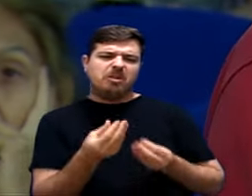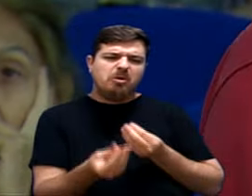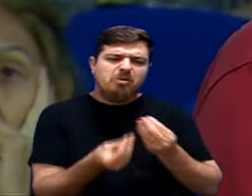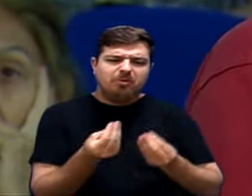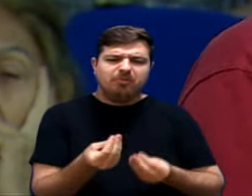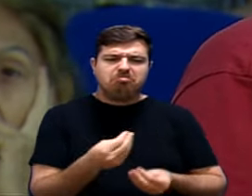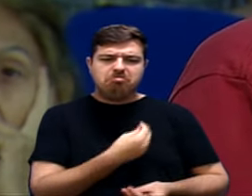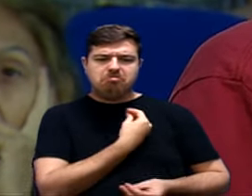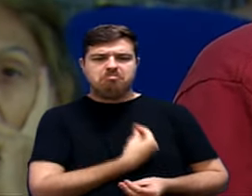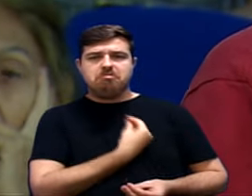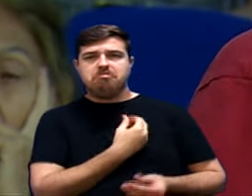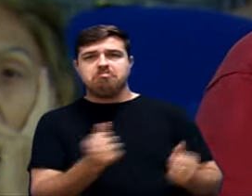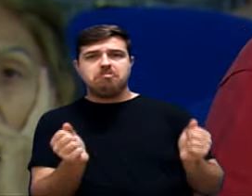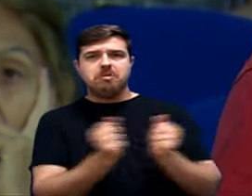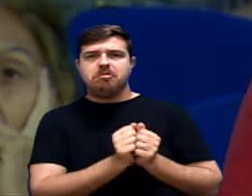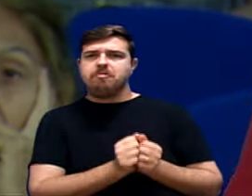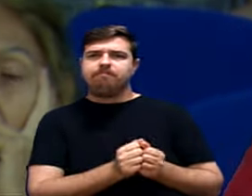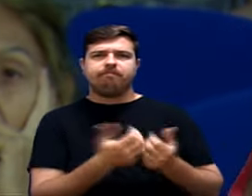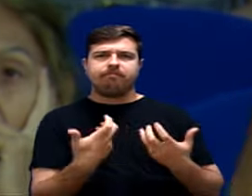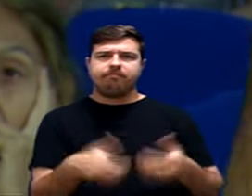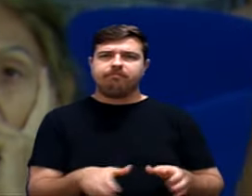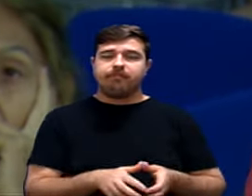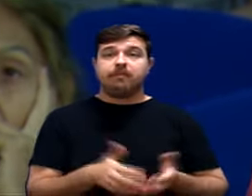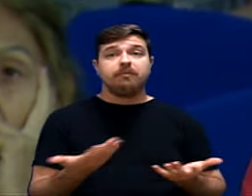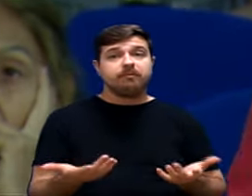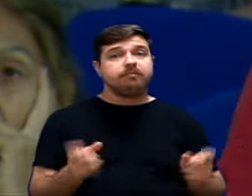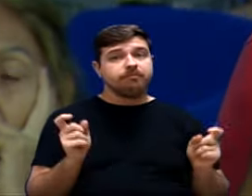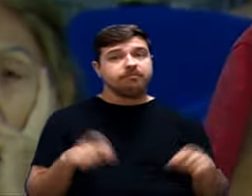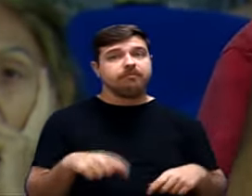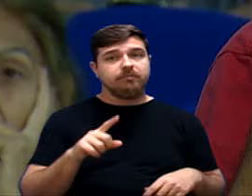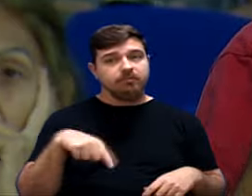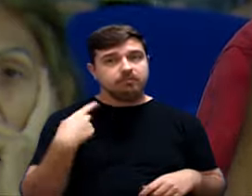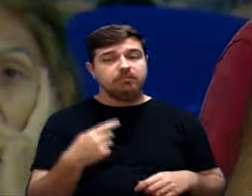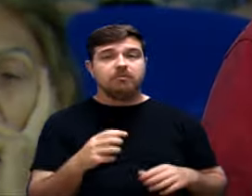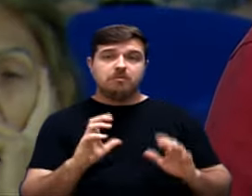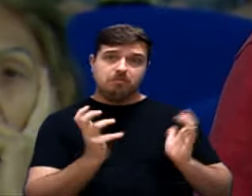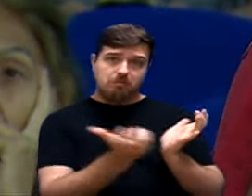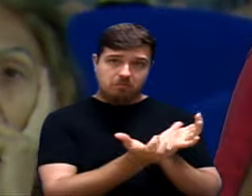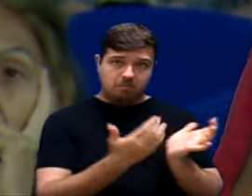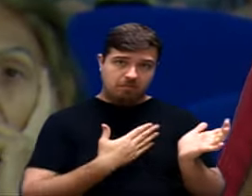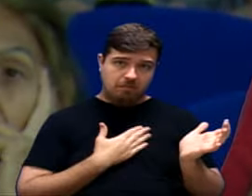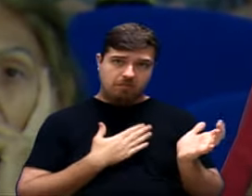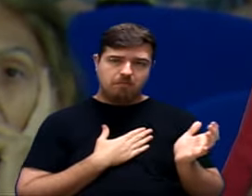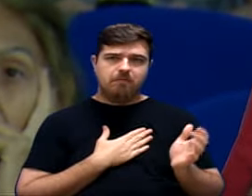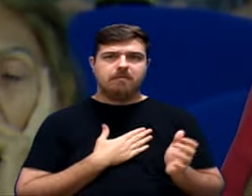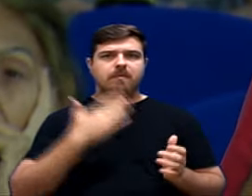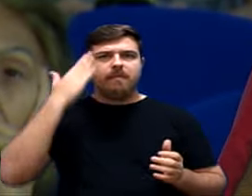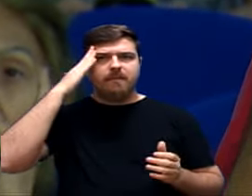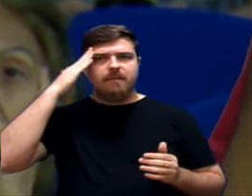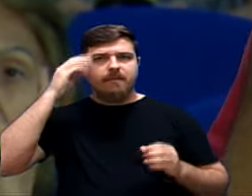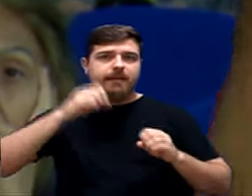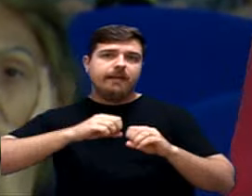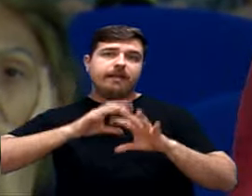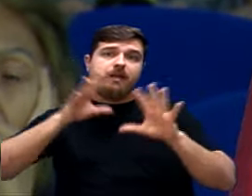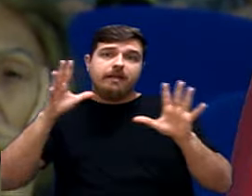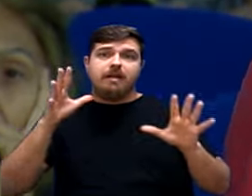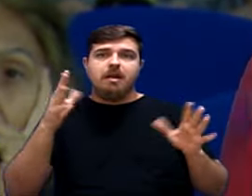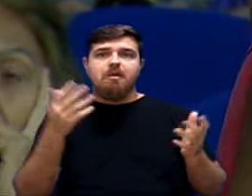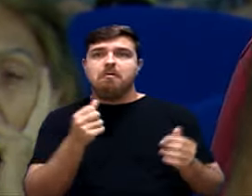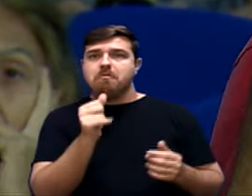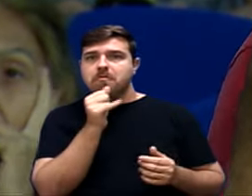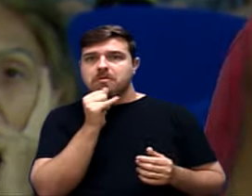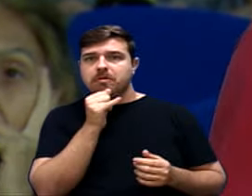participar diretamente desse processo de decisão e nós Justiça climática Sorocaba nós entendemos que eh não é possível